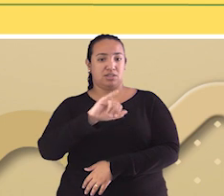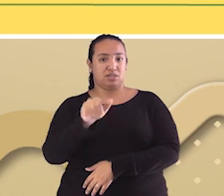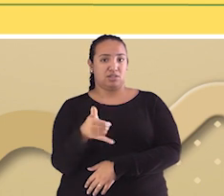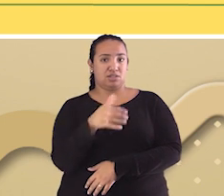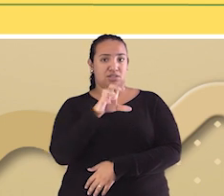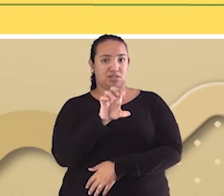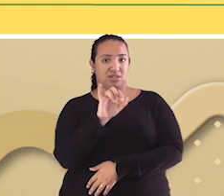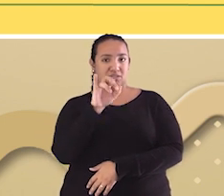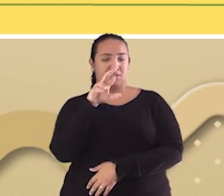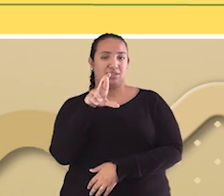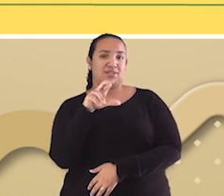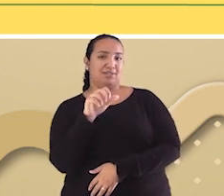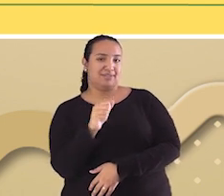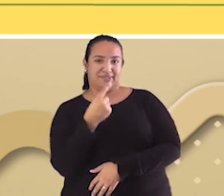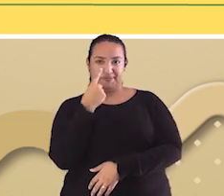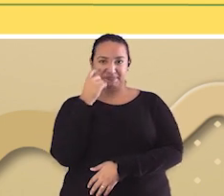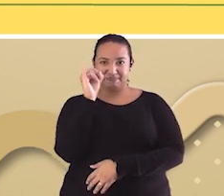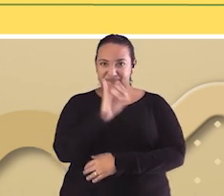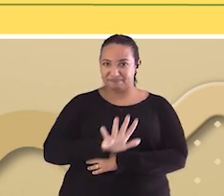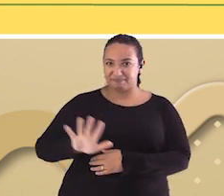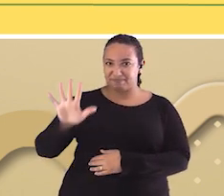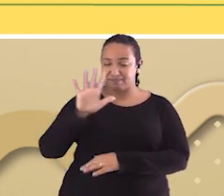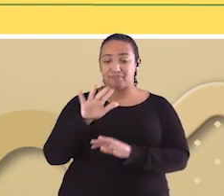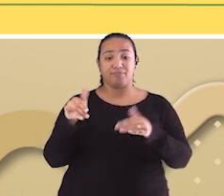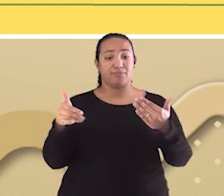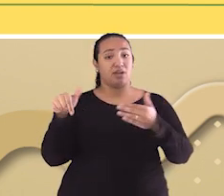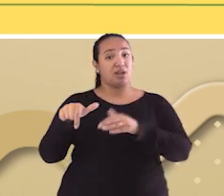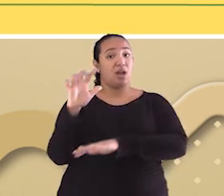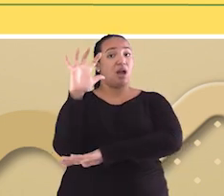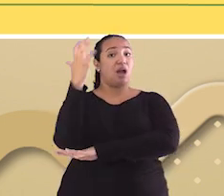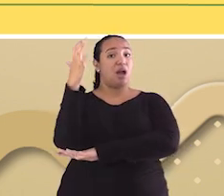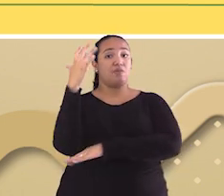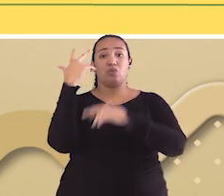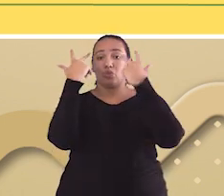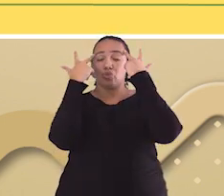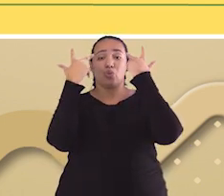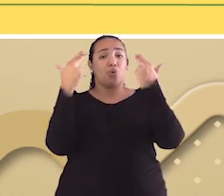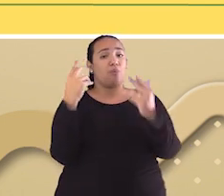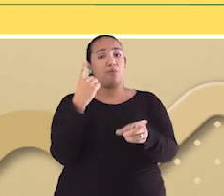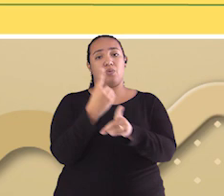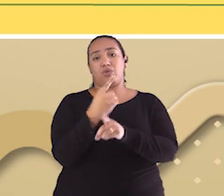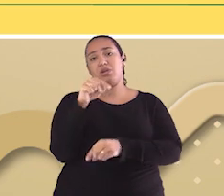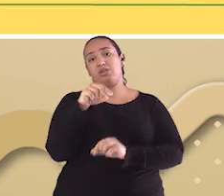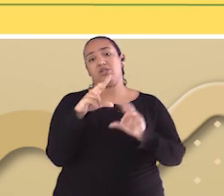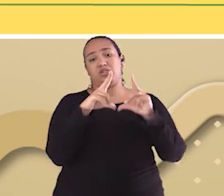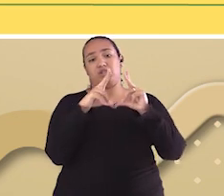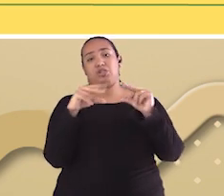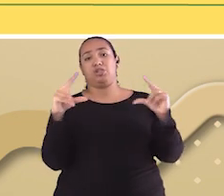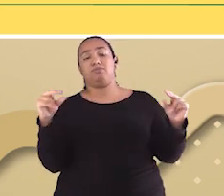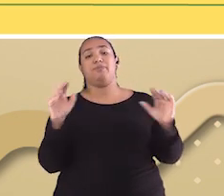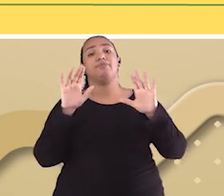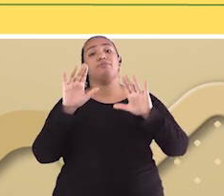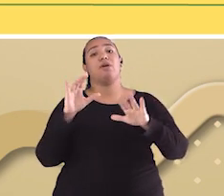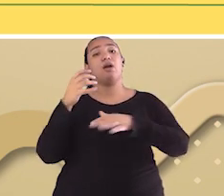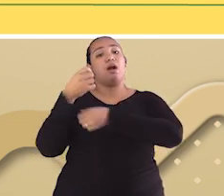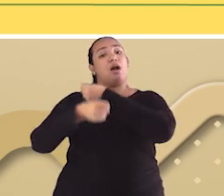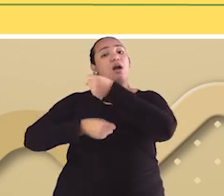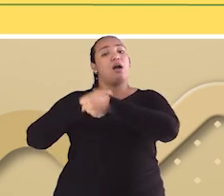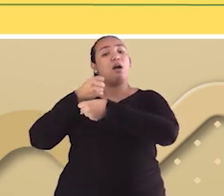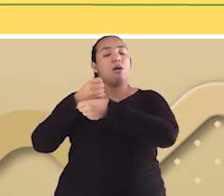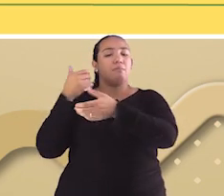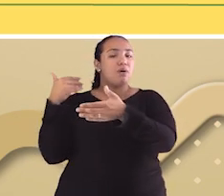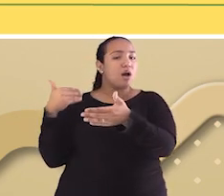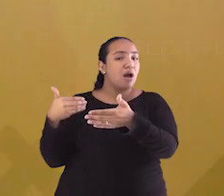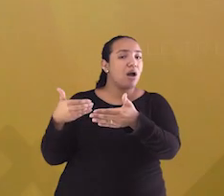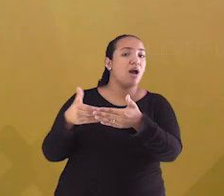imagem. São árvores muito comuns no Japão, que ao longo dos anos passaram a ser cultivadas no